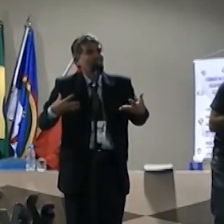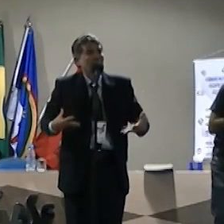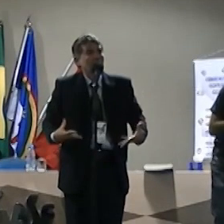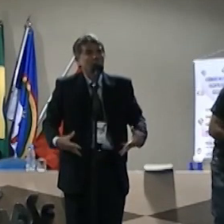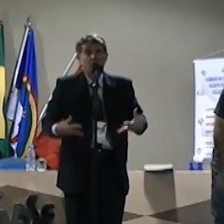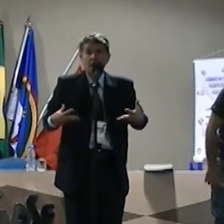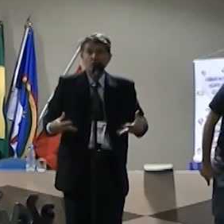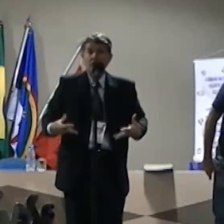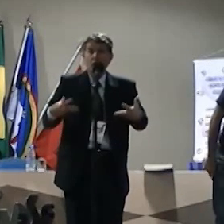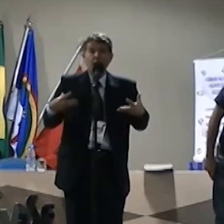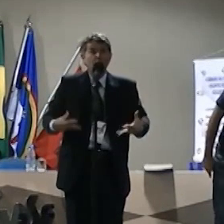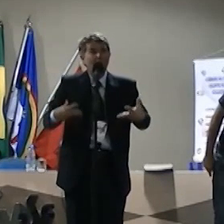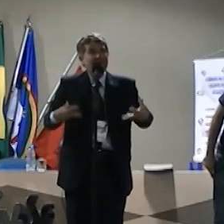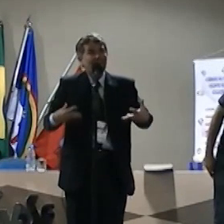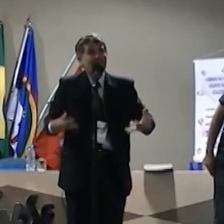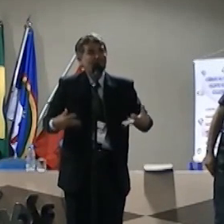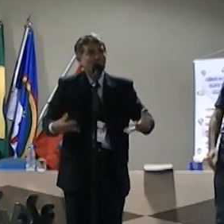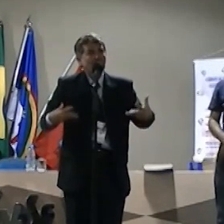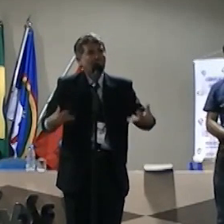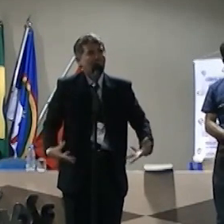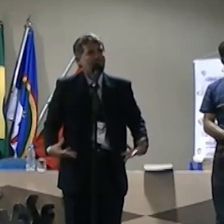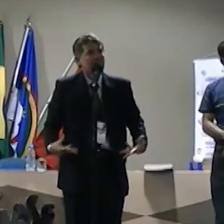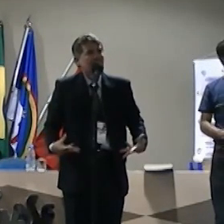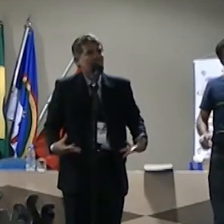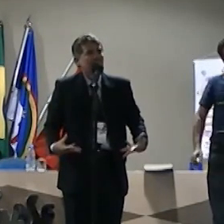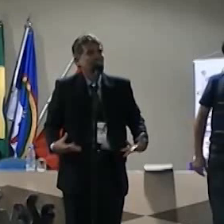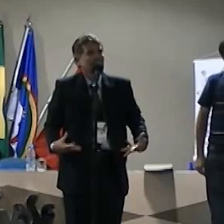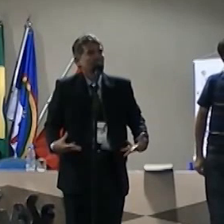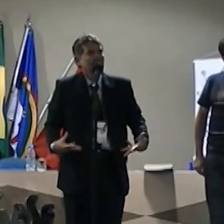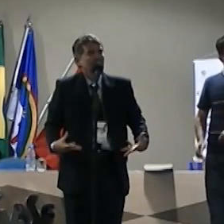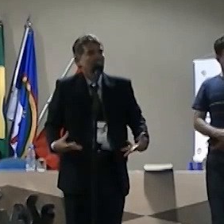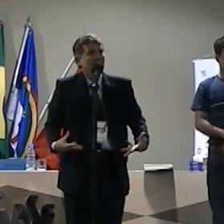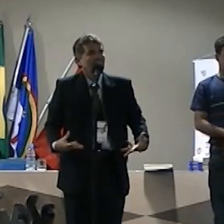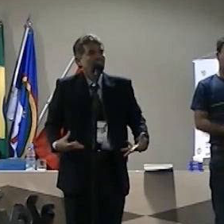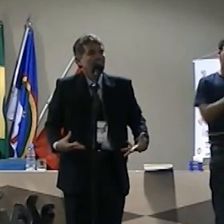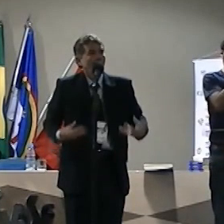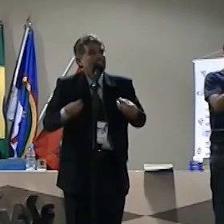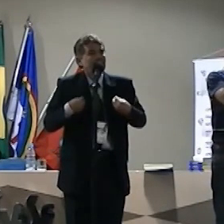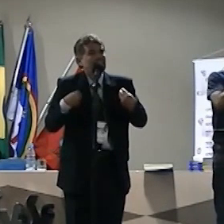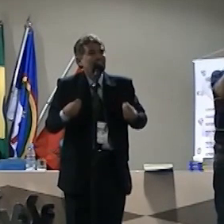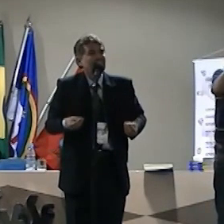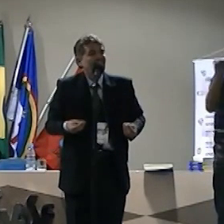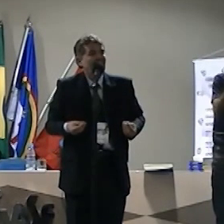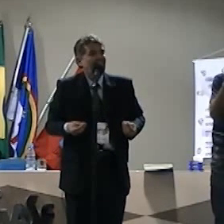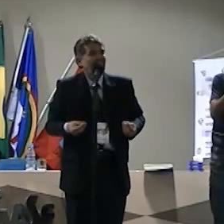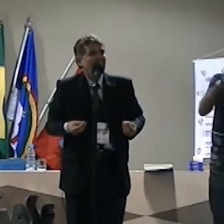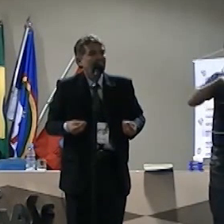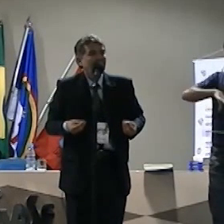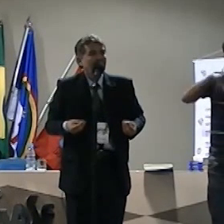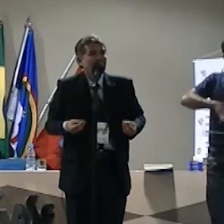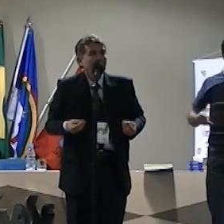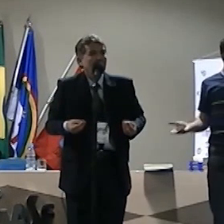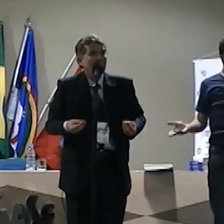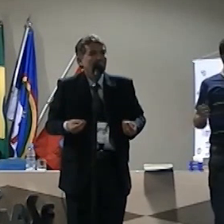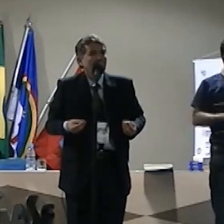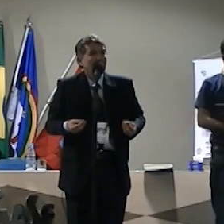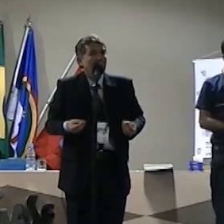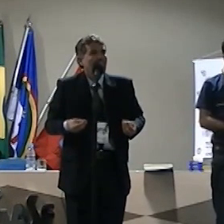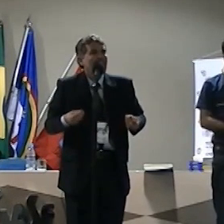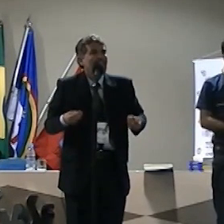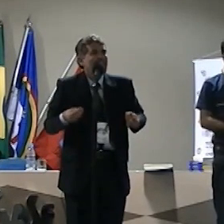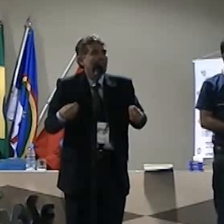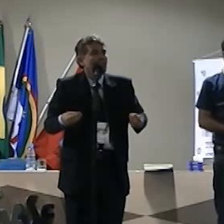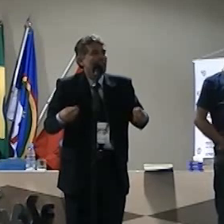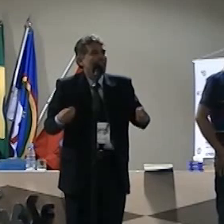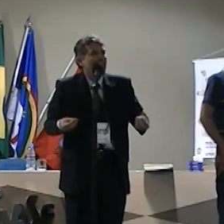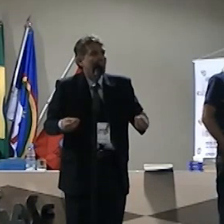Libras é aprendida do jeito que o português é aprendido também. Nós aprendemos a falar. Eu